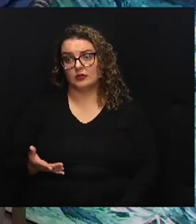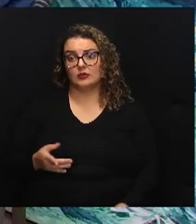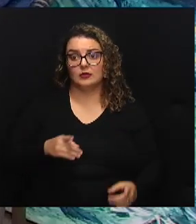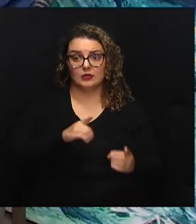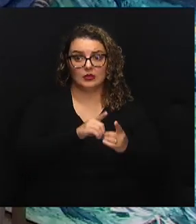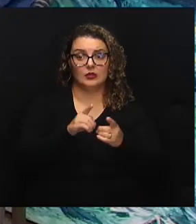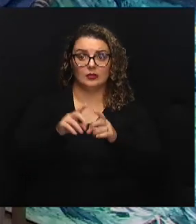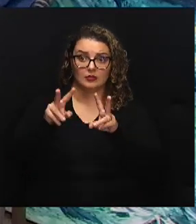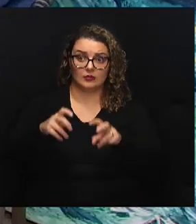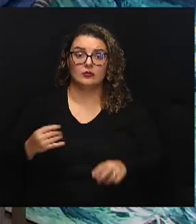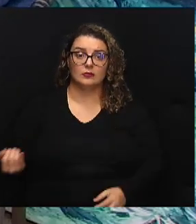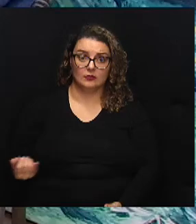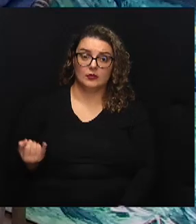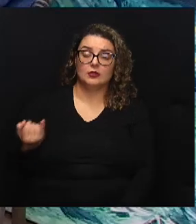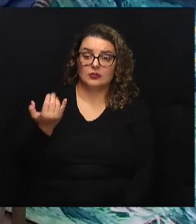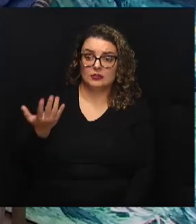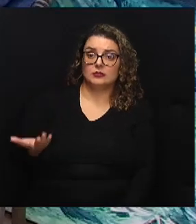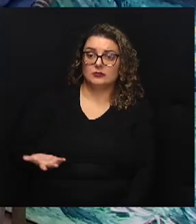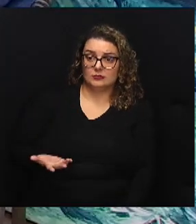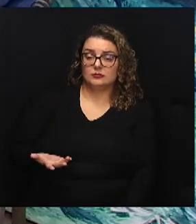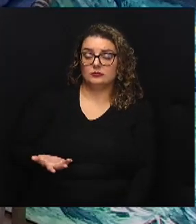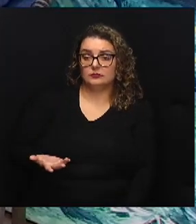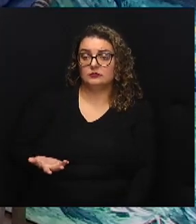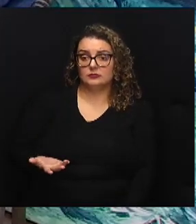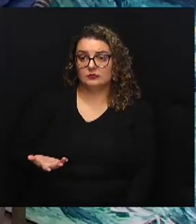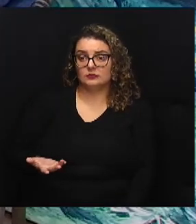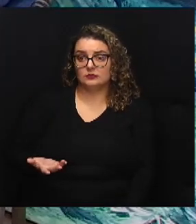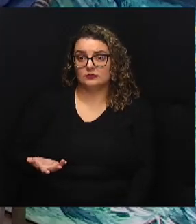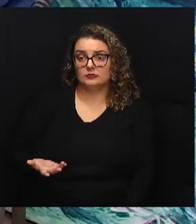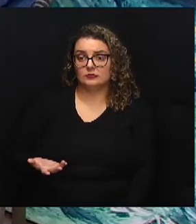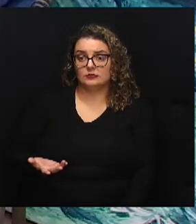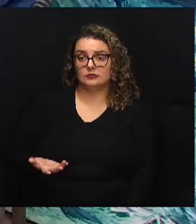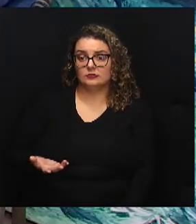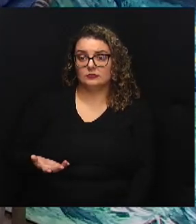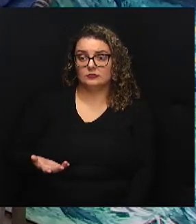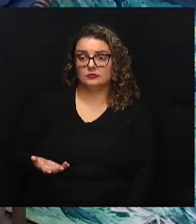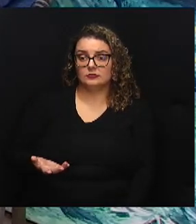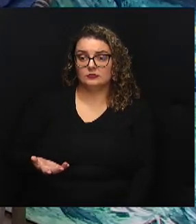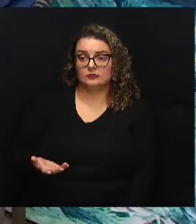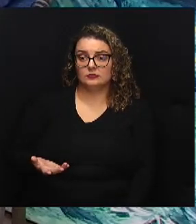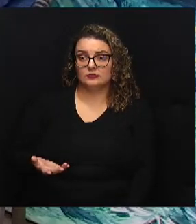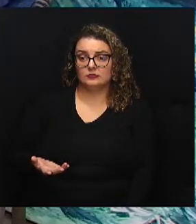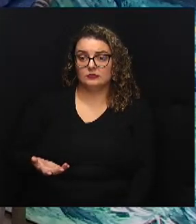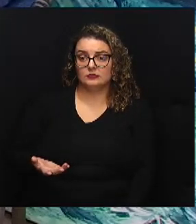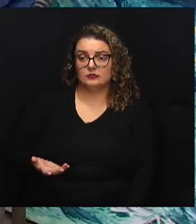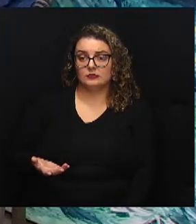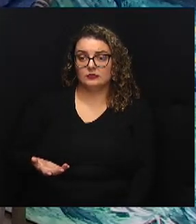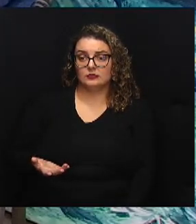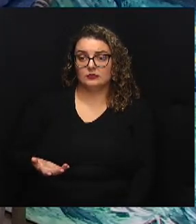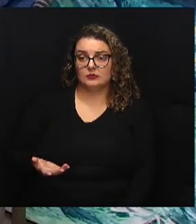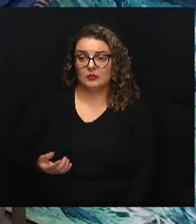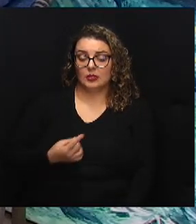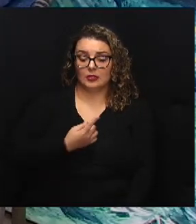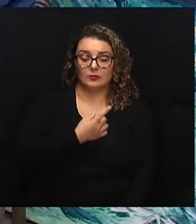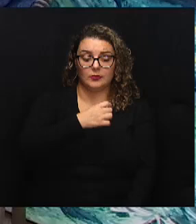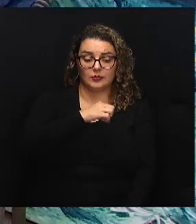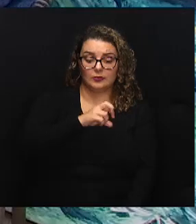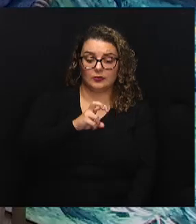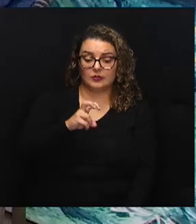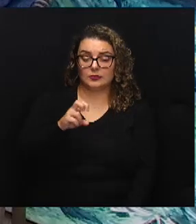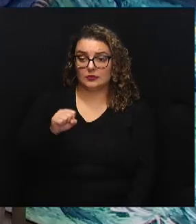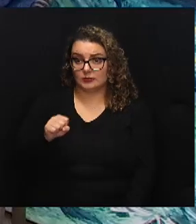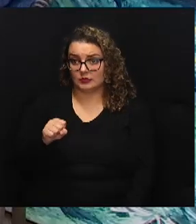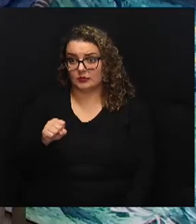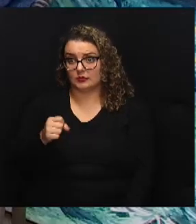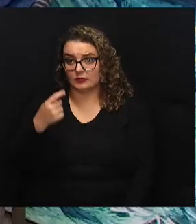assim cruciais. Então, eu venho, você vê, em 1958,